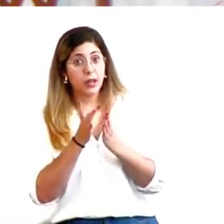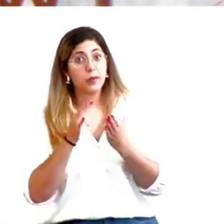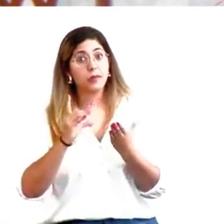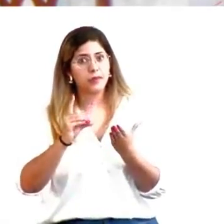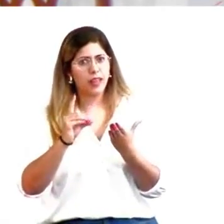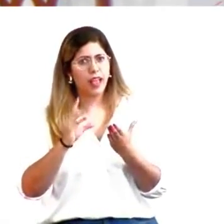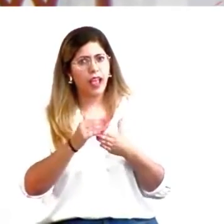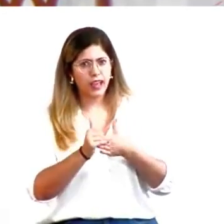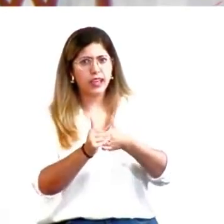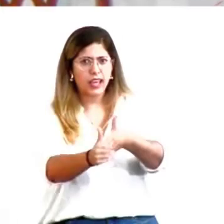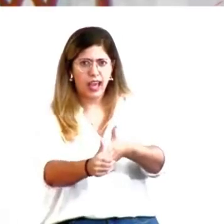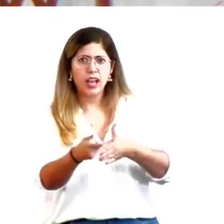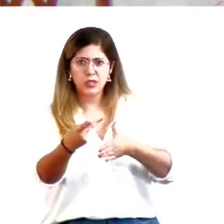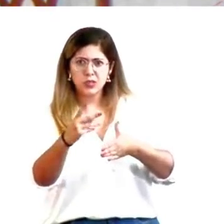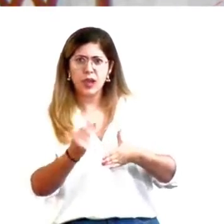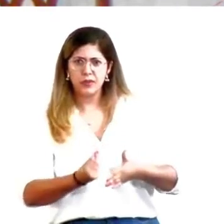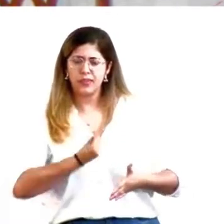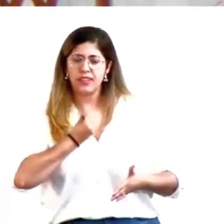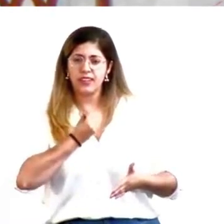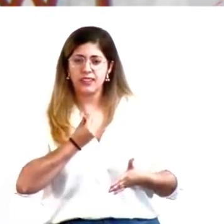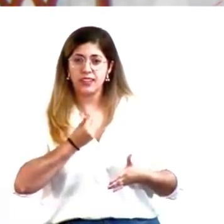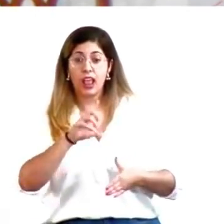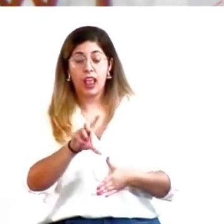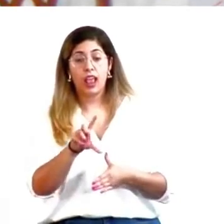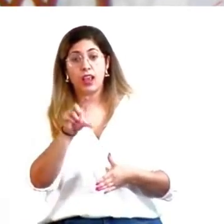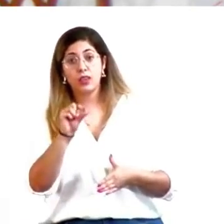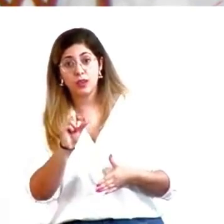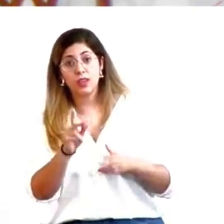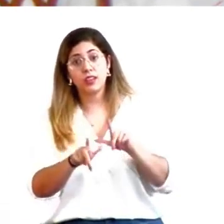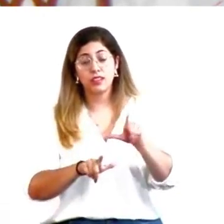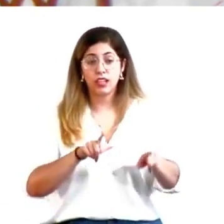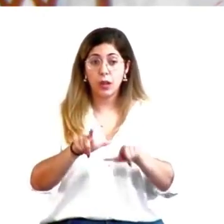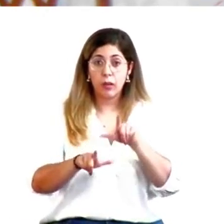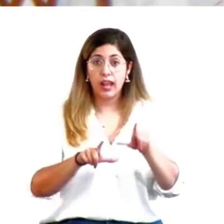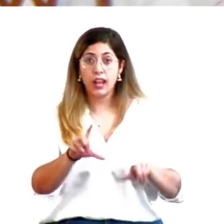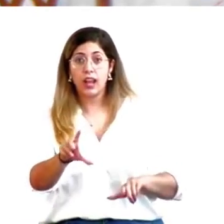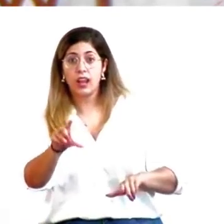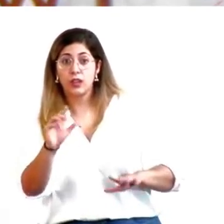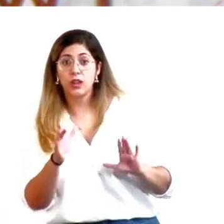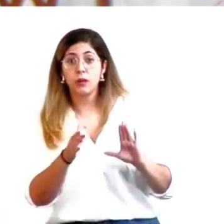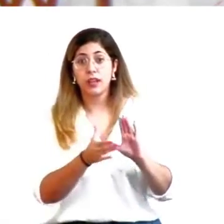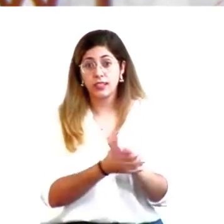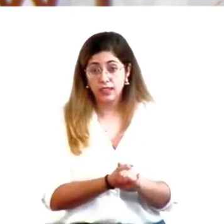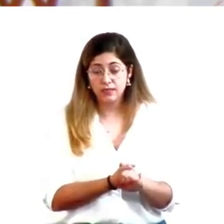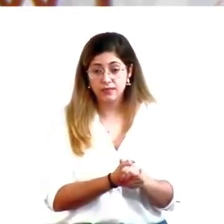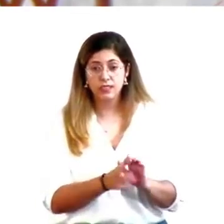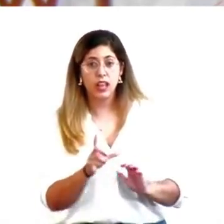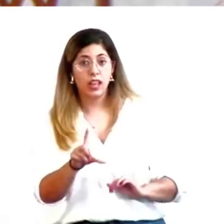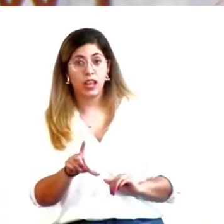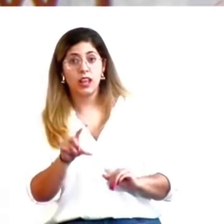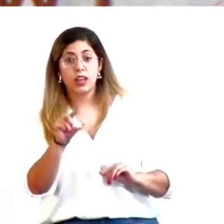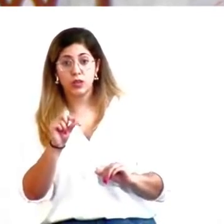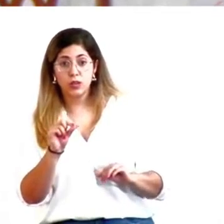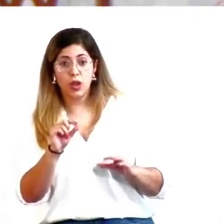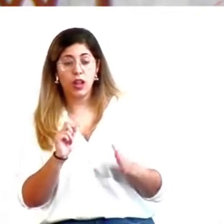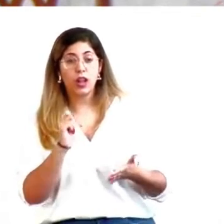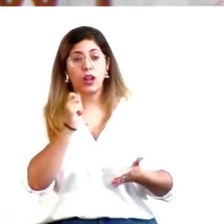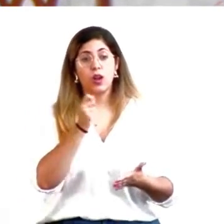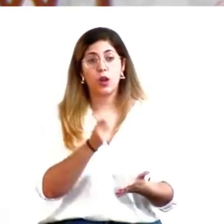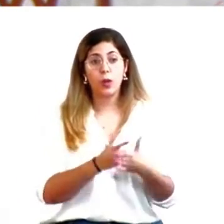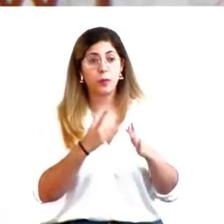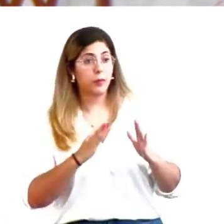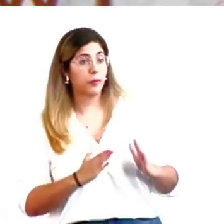a escolha de um emprego, a escolha com quem eu vou me relacionar para casar, a escolha da faculdade que eu